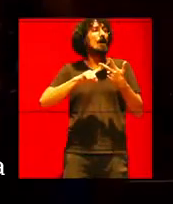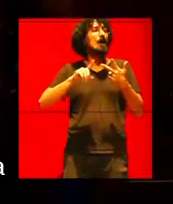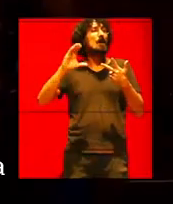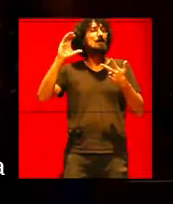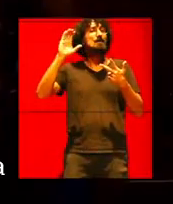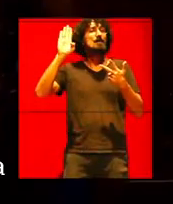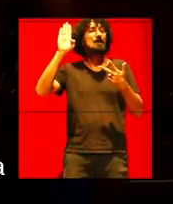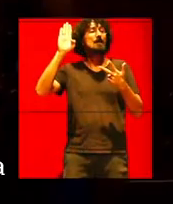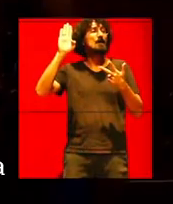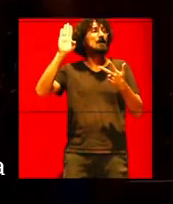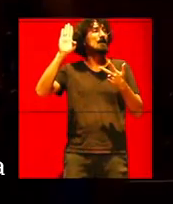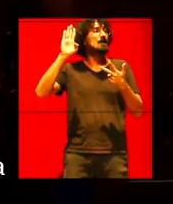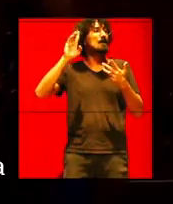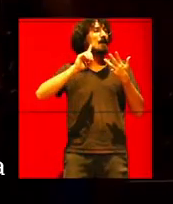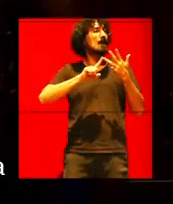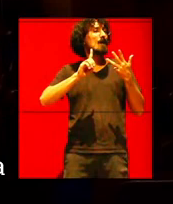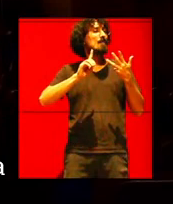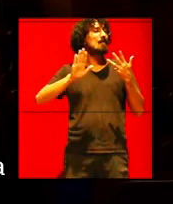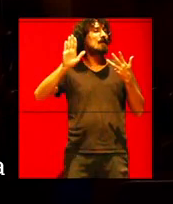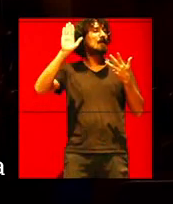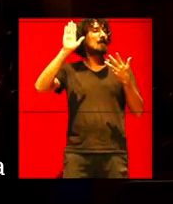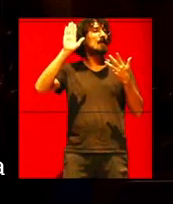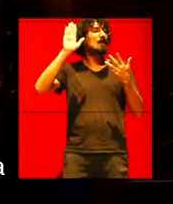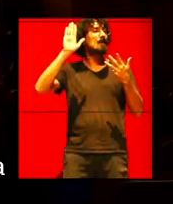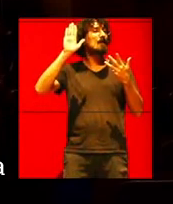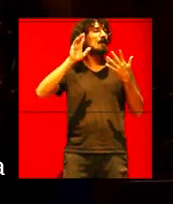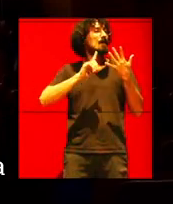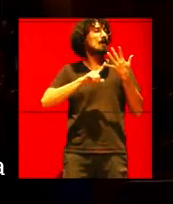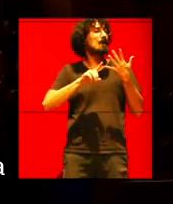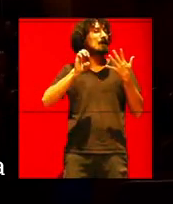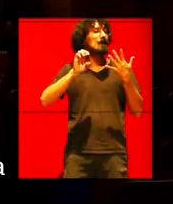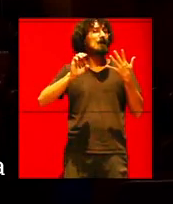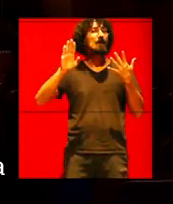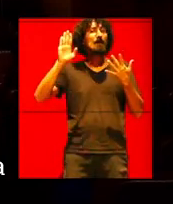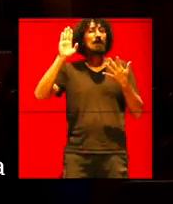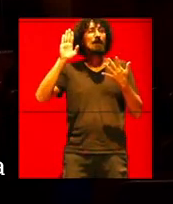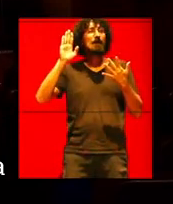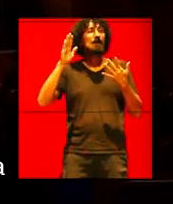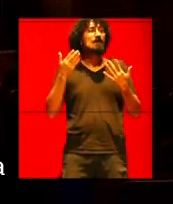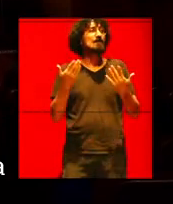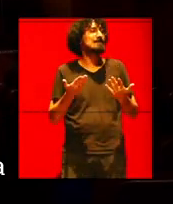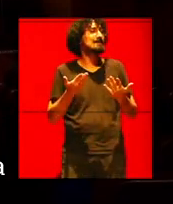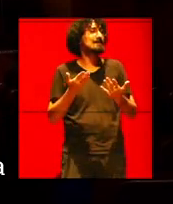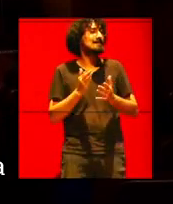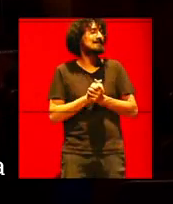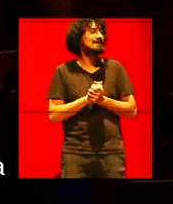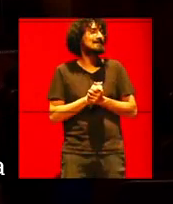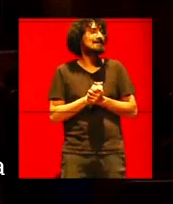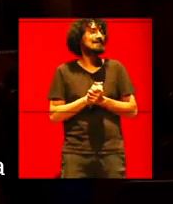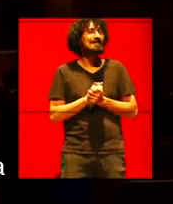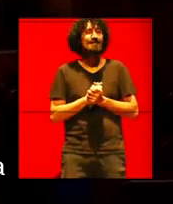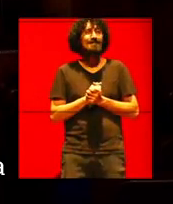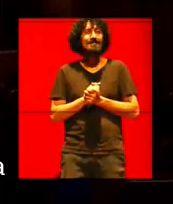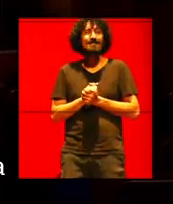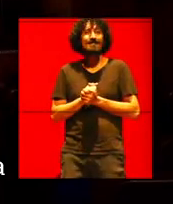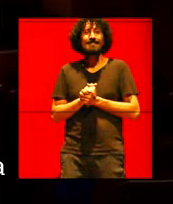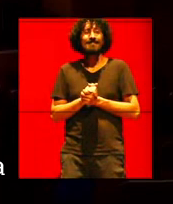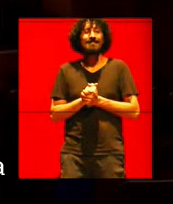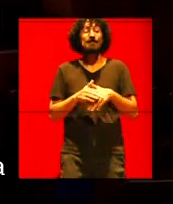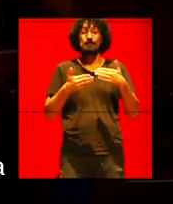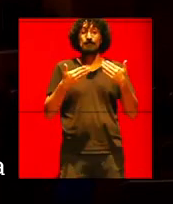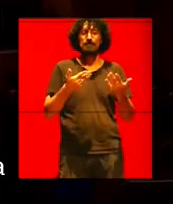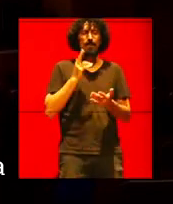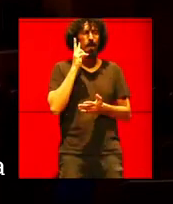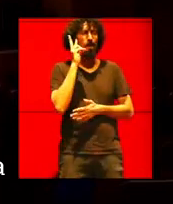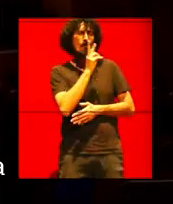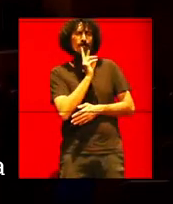E a D. E os que estão em cima do muro. E a letra E. Vamos